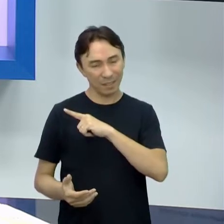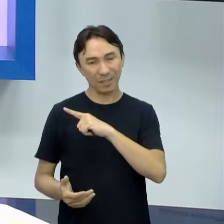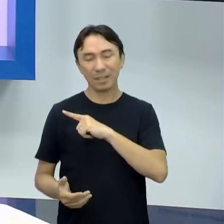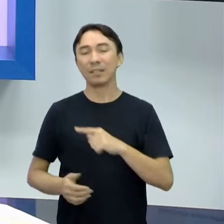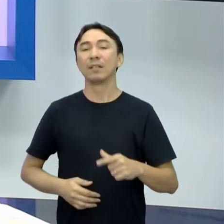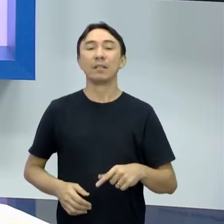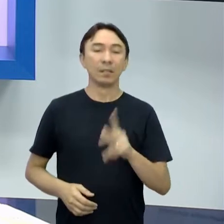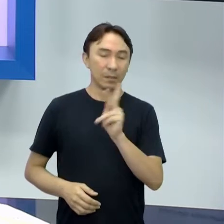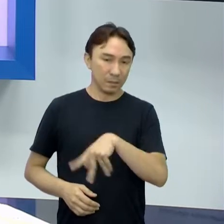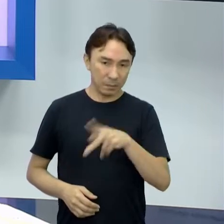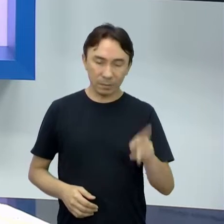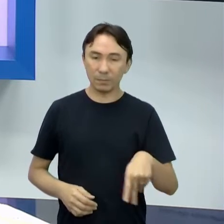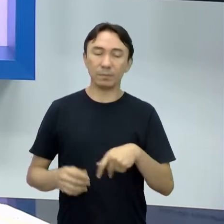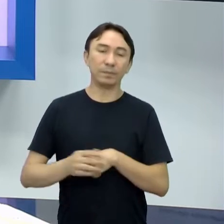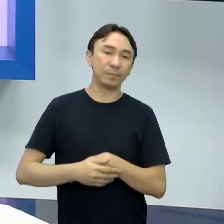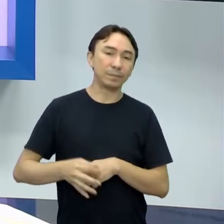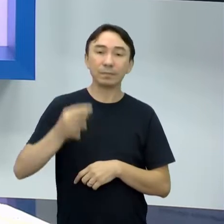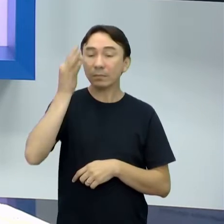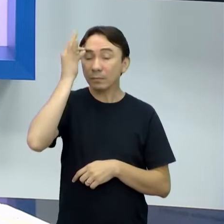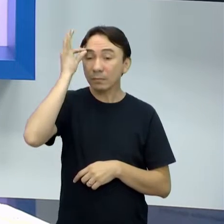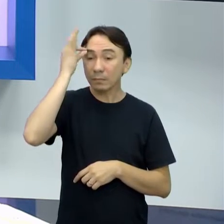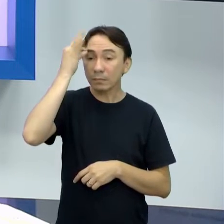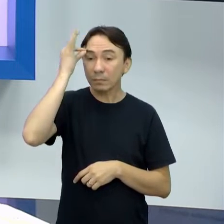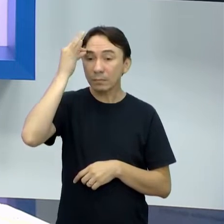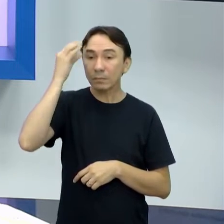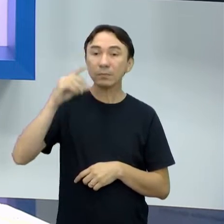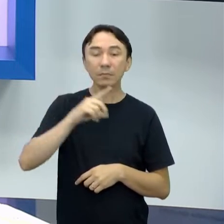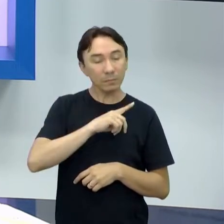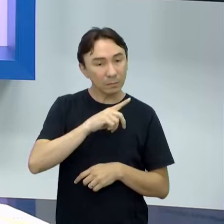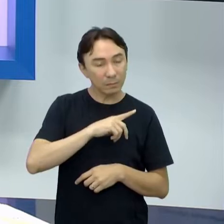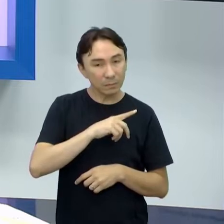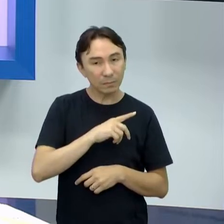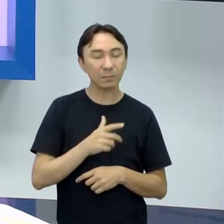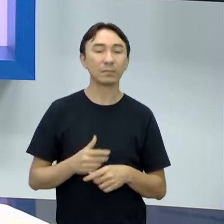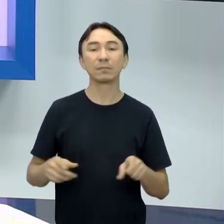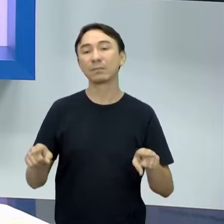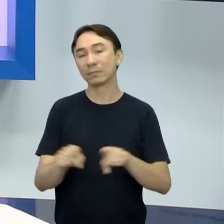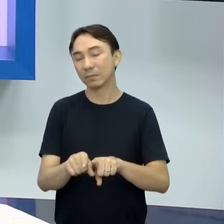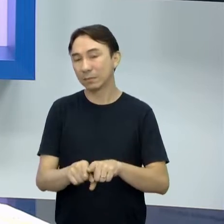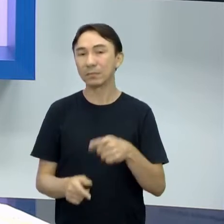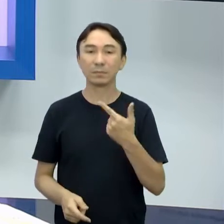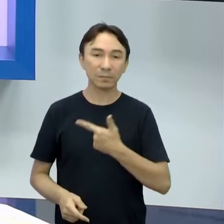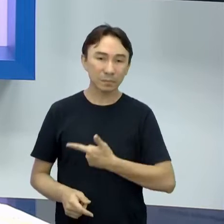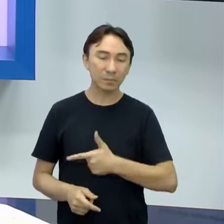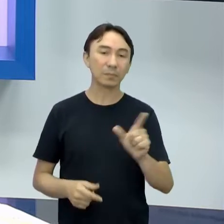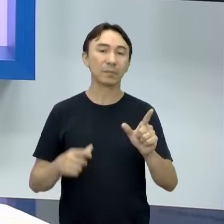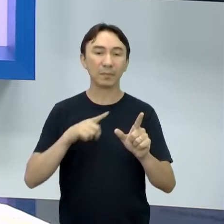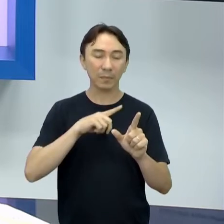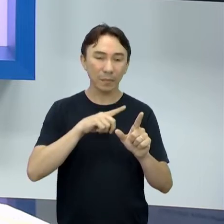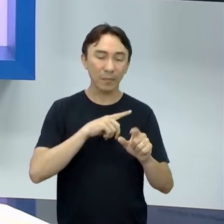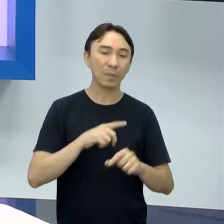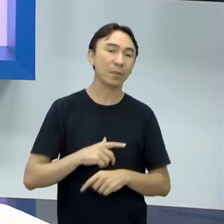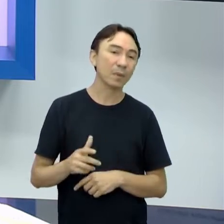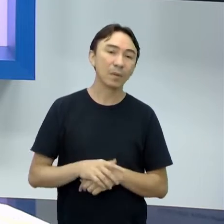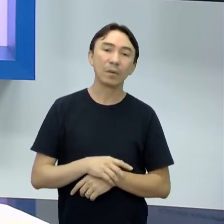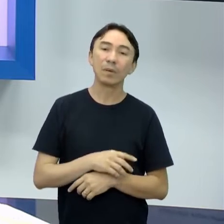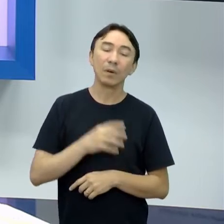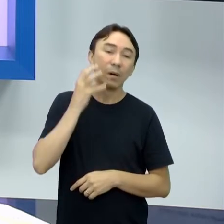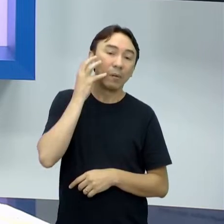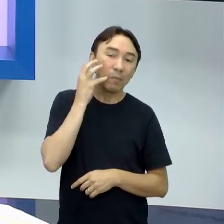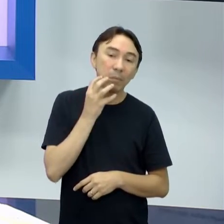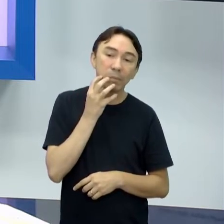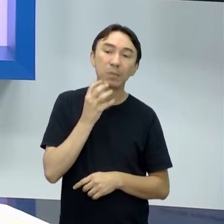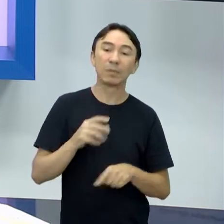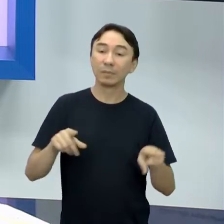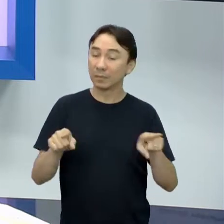Observatório de Imprensa Internacional, ouviram também com o professor Mauro Farias, ali na atividade 2, sobre o Observatório